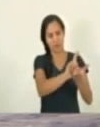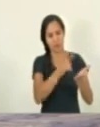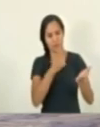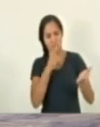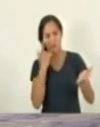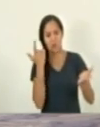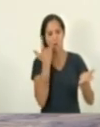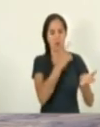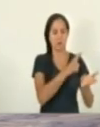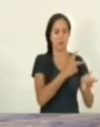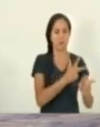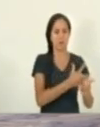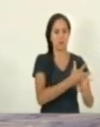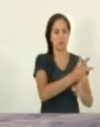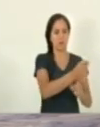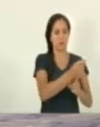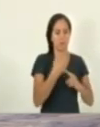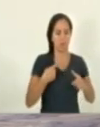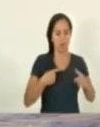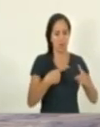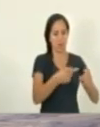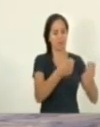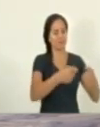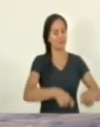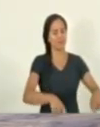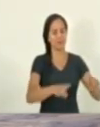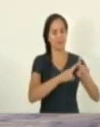lutar. É um livro que eu naturalmente